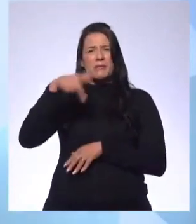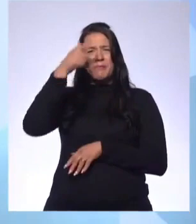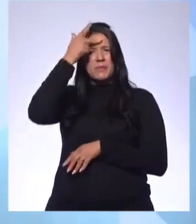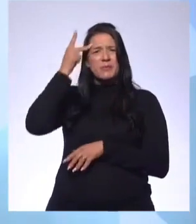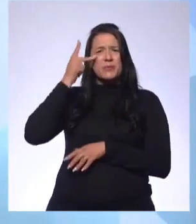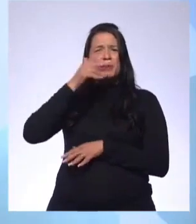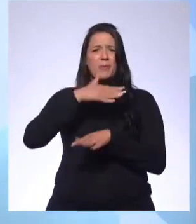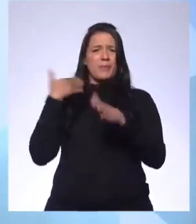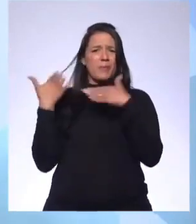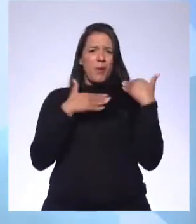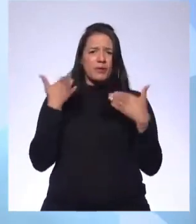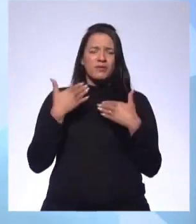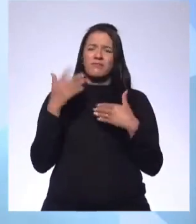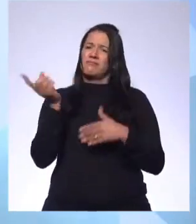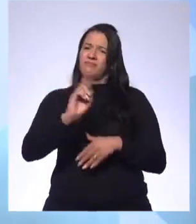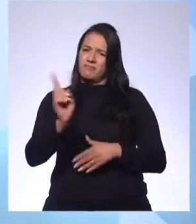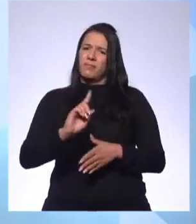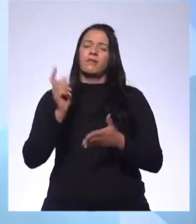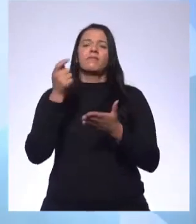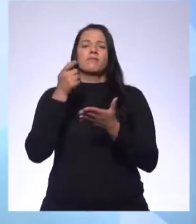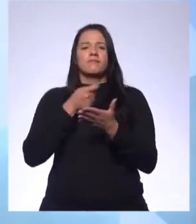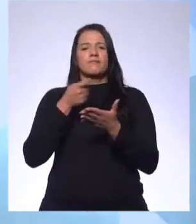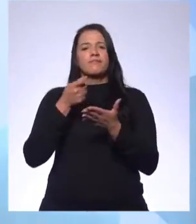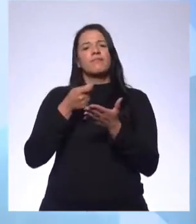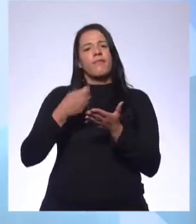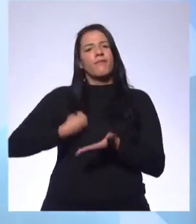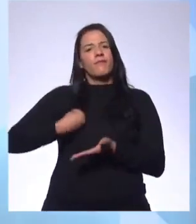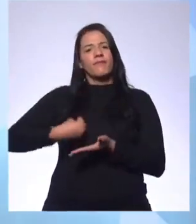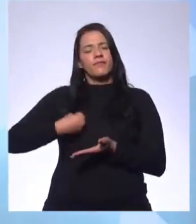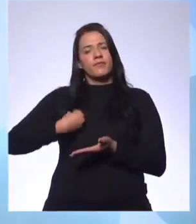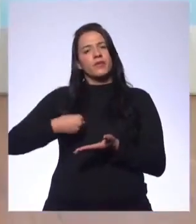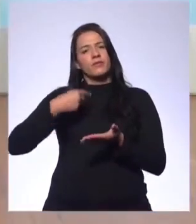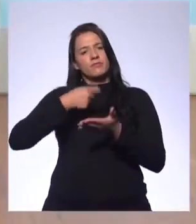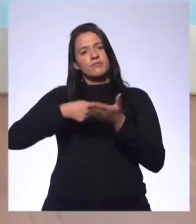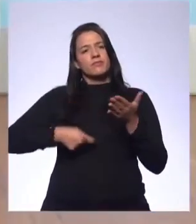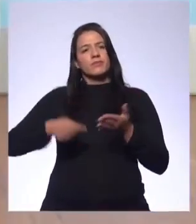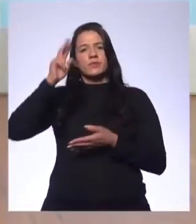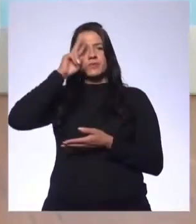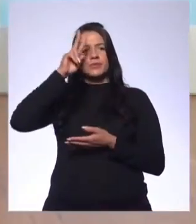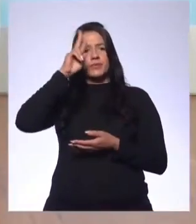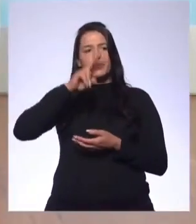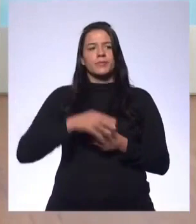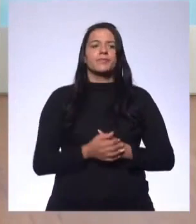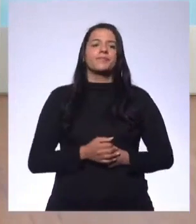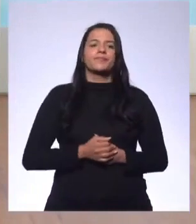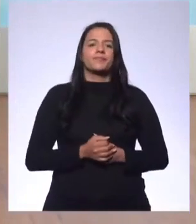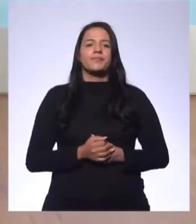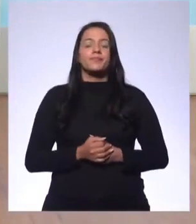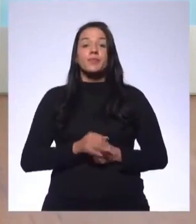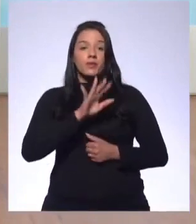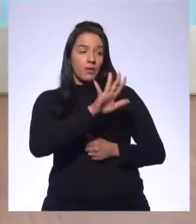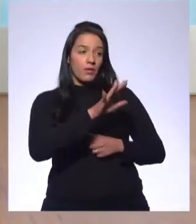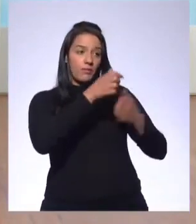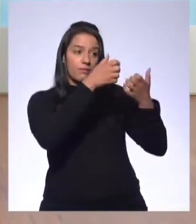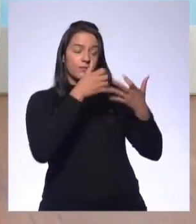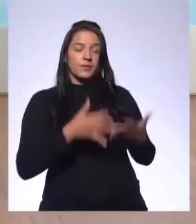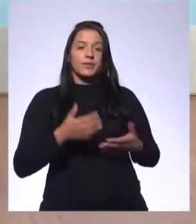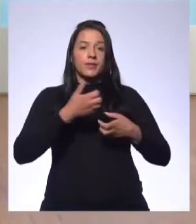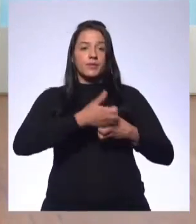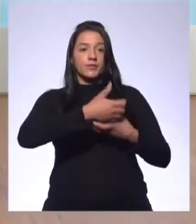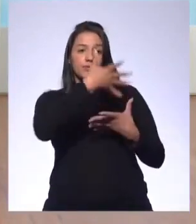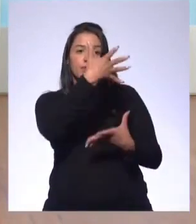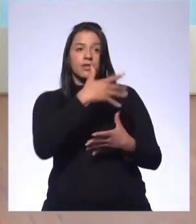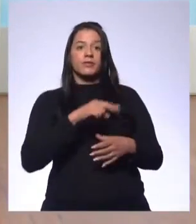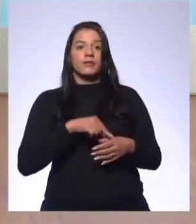autores que estão vivos e fazendo história da mulher e assim por diante. Posso fazer uma correção? Uma correçãozinha rápida no chat, me chamaram